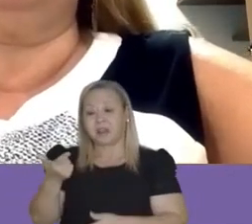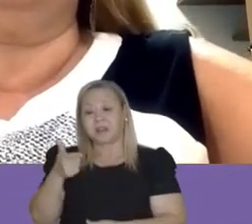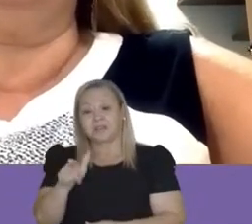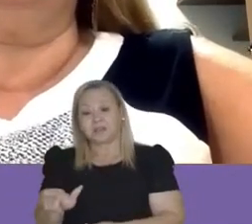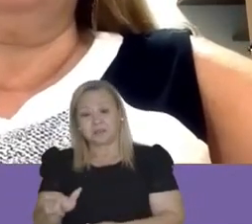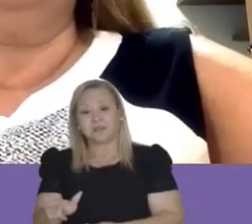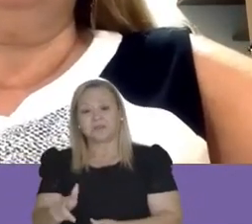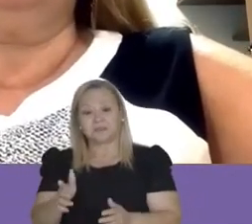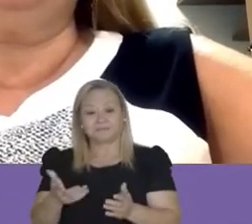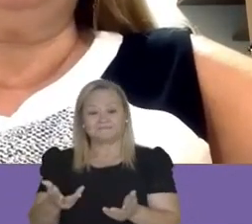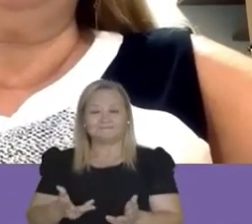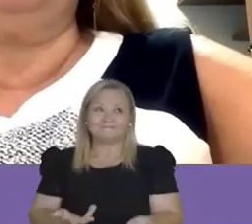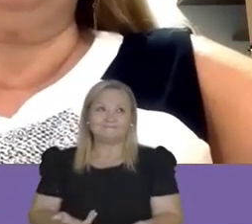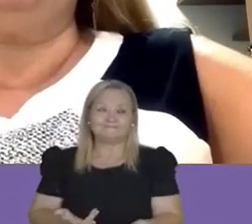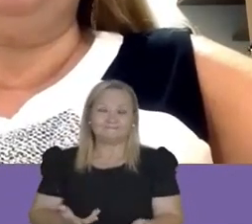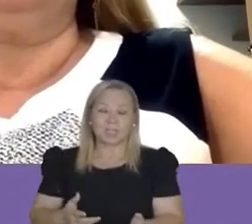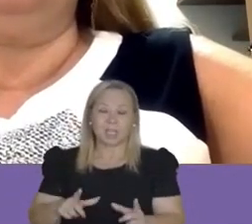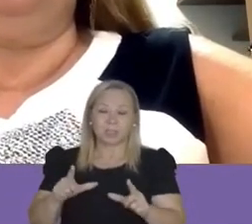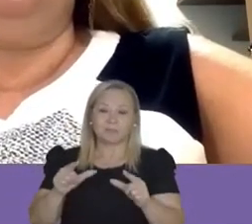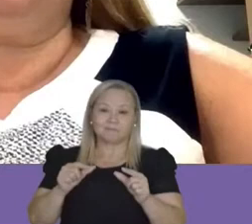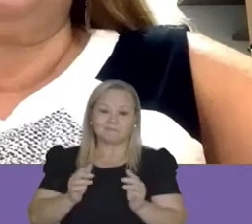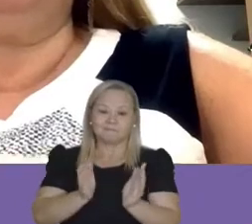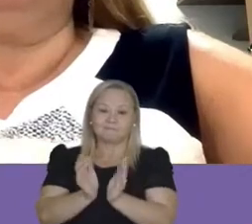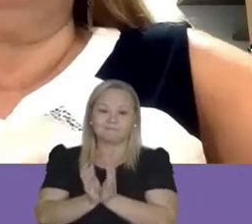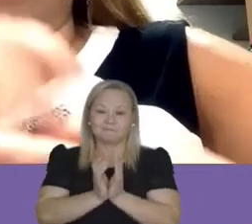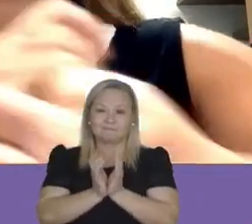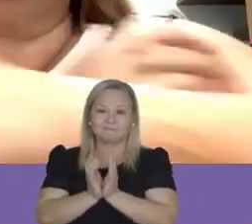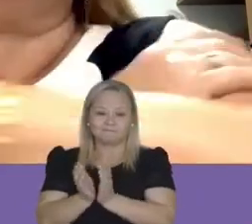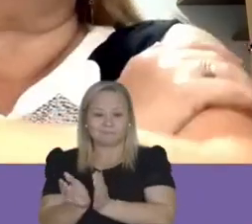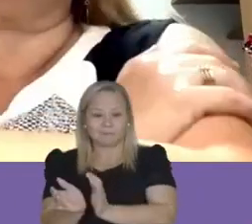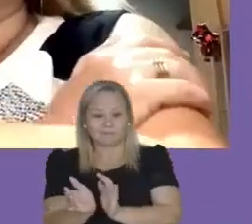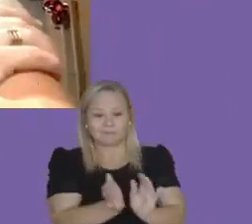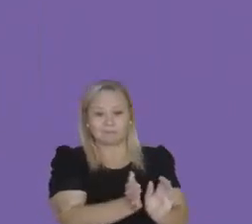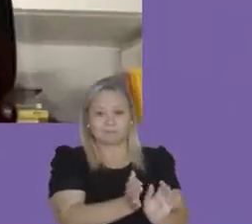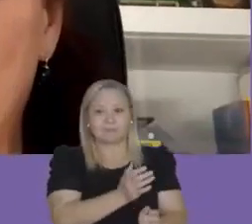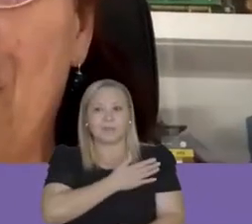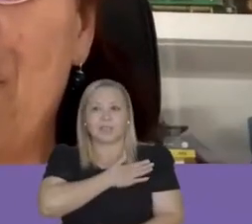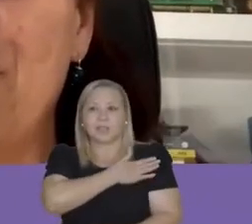de classe e gênero, né, batendo na nossa porta. É isso.